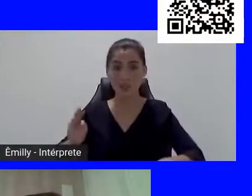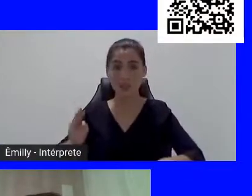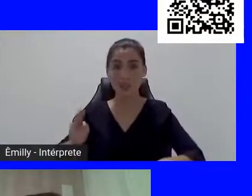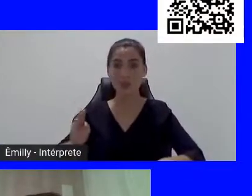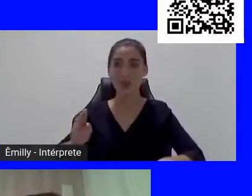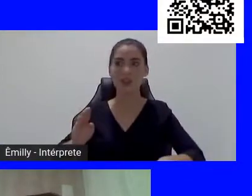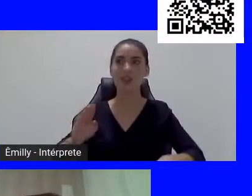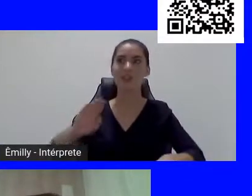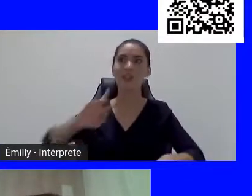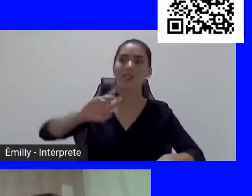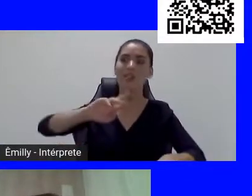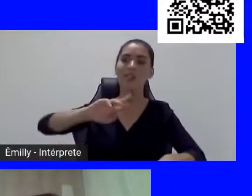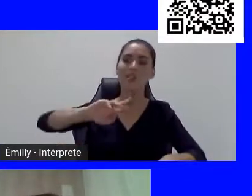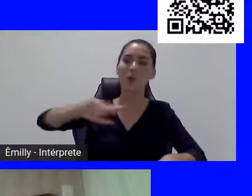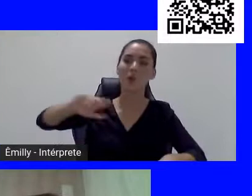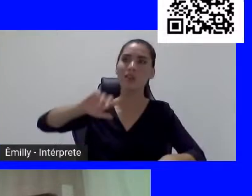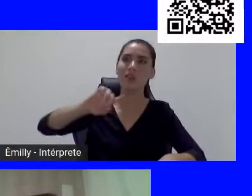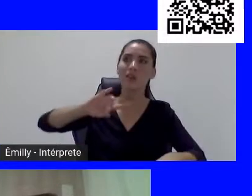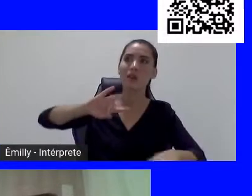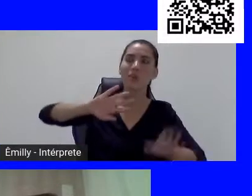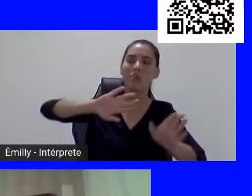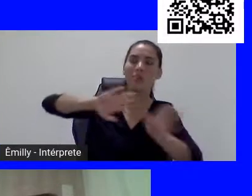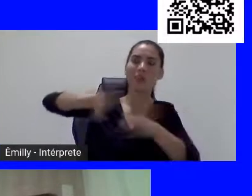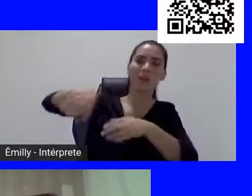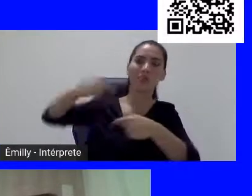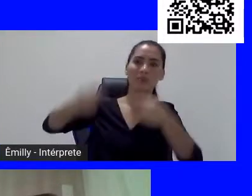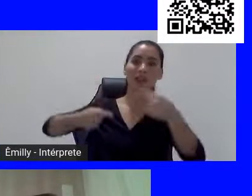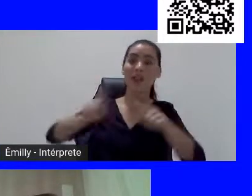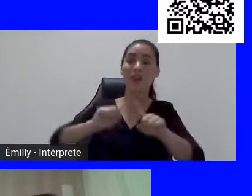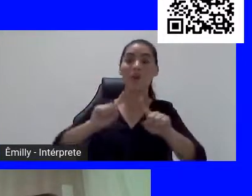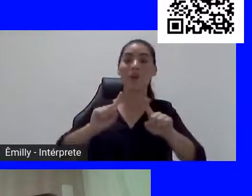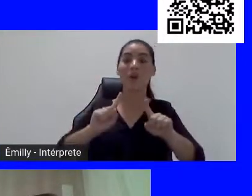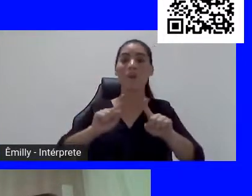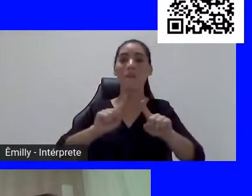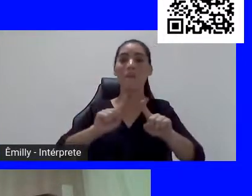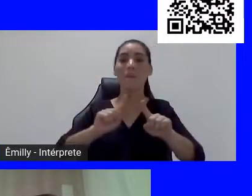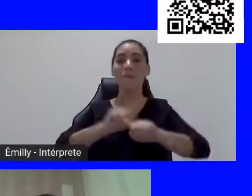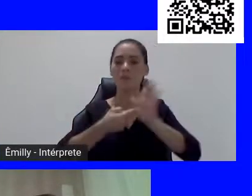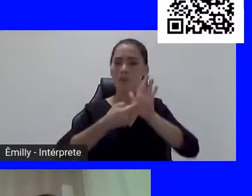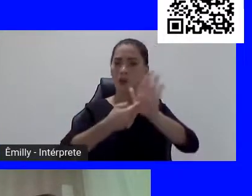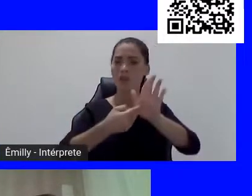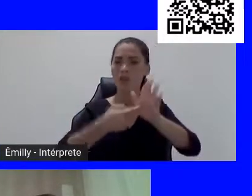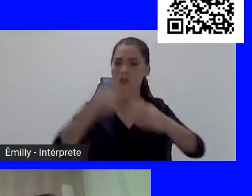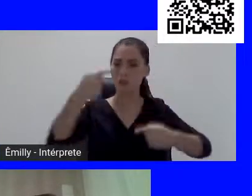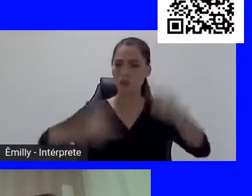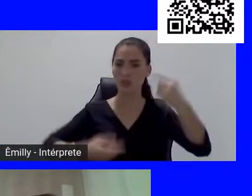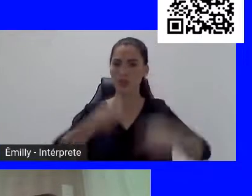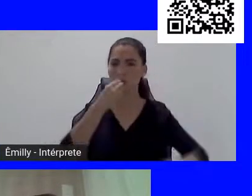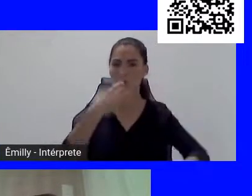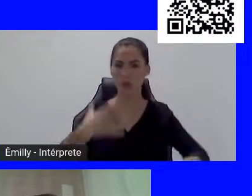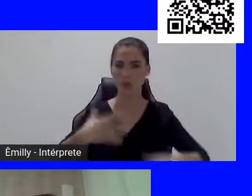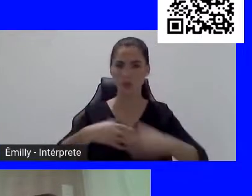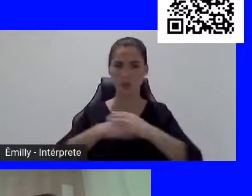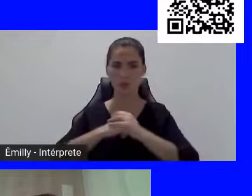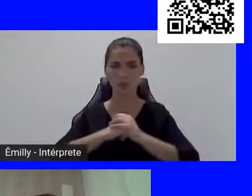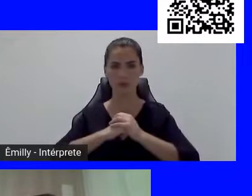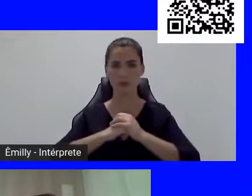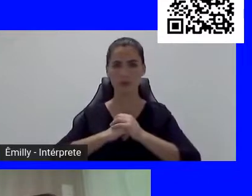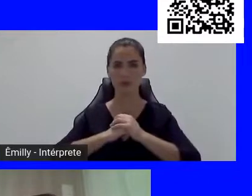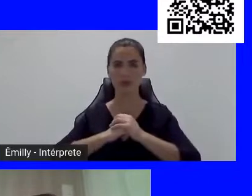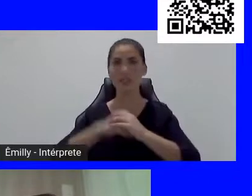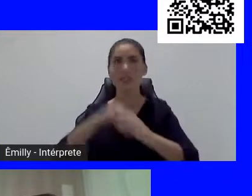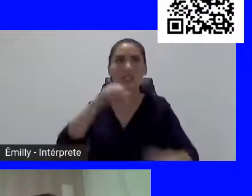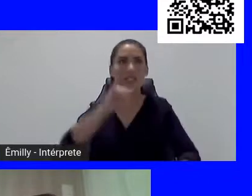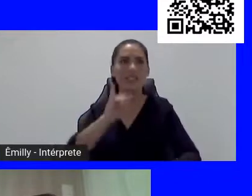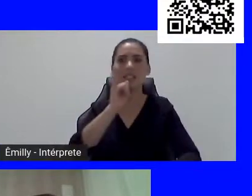política, vocês enaltecem os bons políticos. Enquanto nós ficarmos nessa teoria de que só existe a má política no Brasil, nós